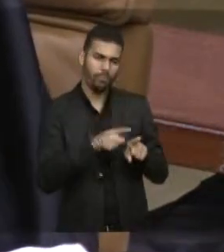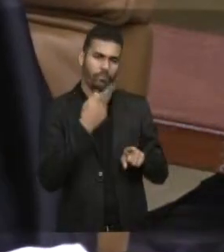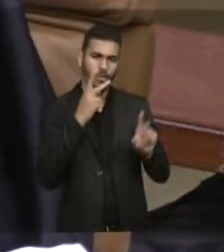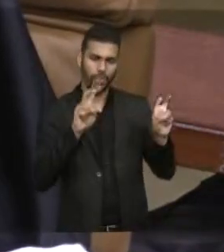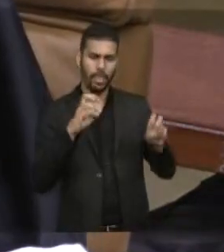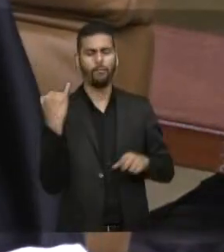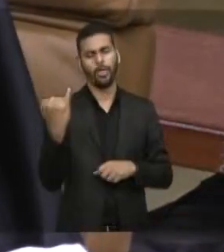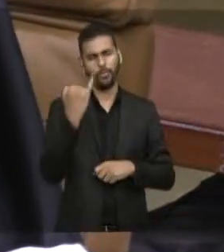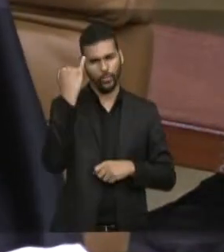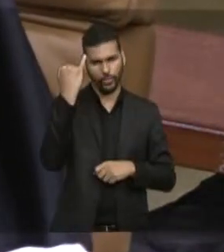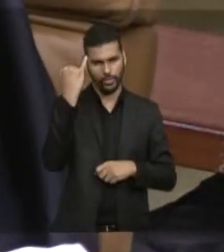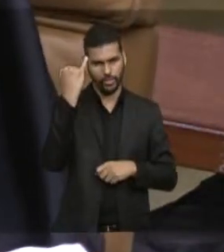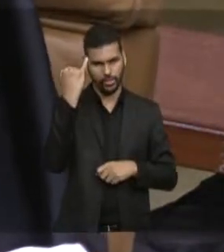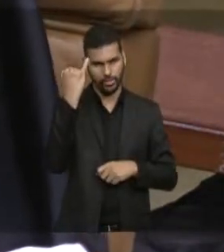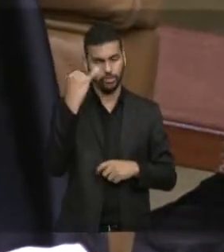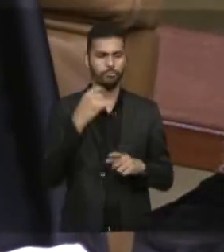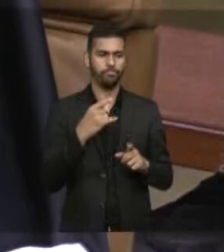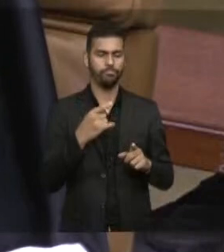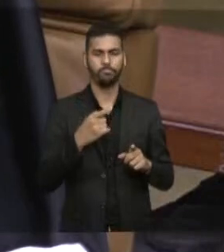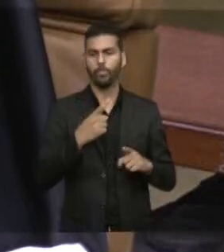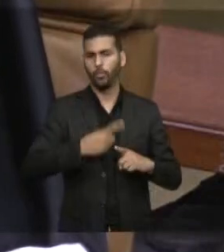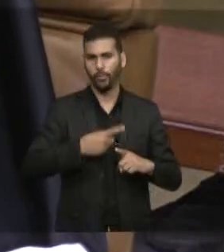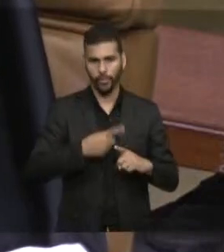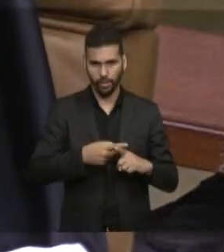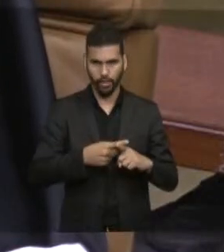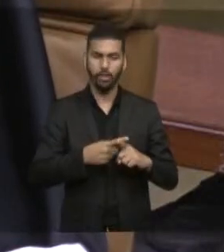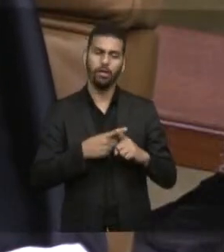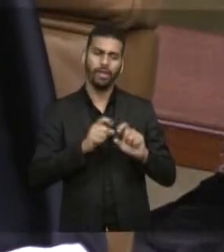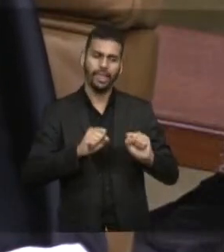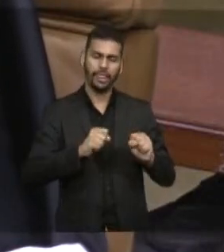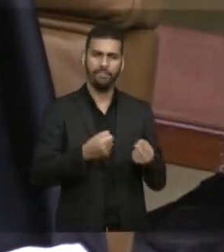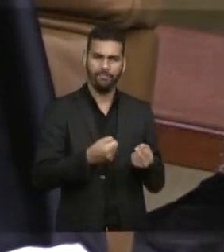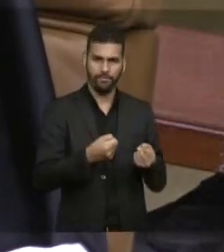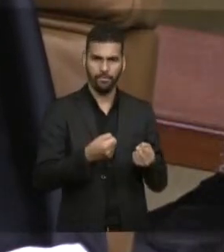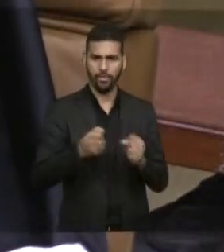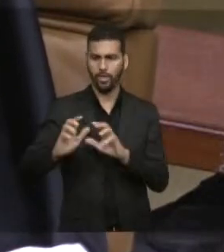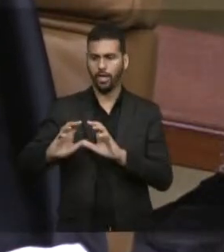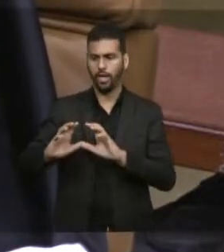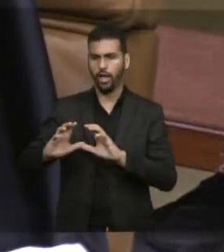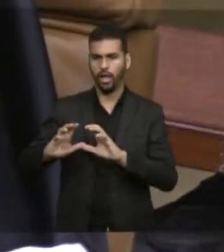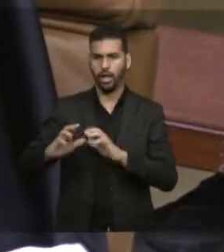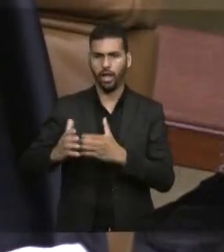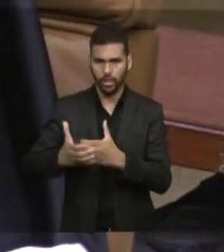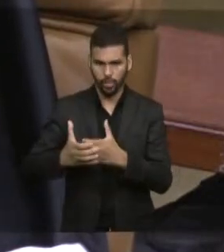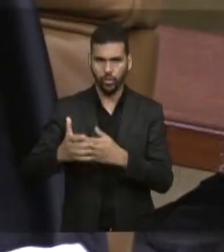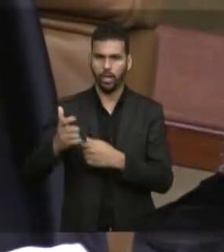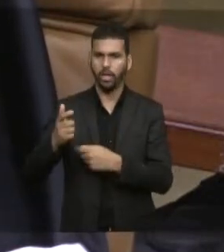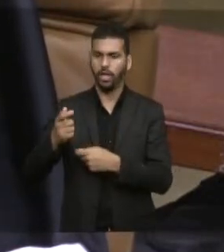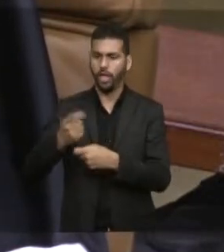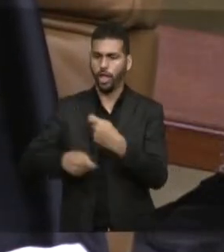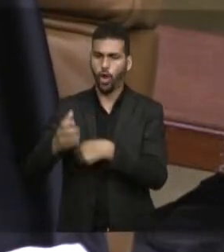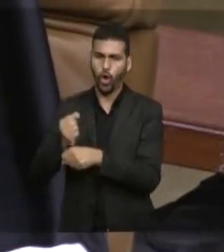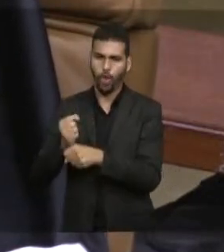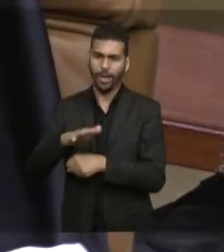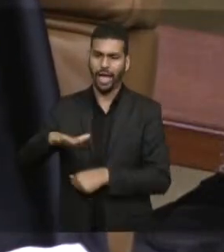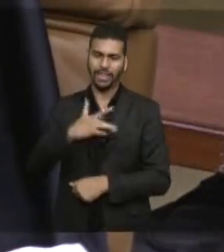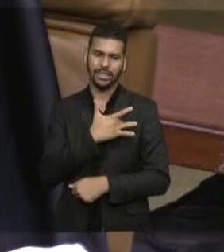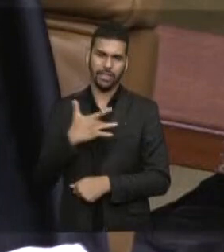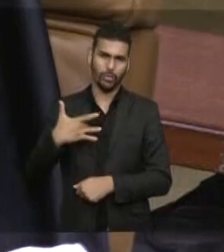uma vez que segundo sustenta defende interesses da categoria Econômica da área da saúde